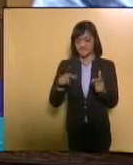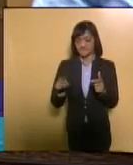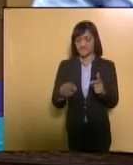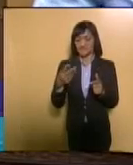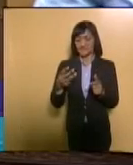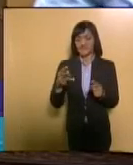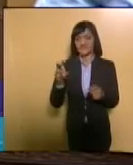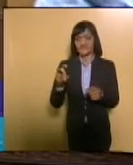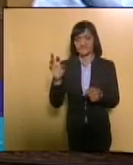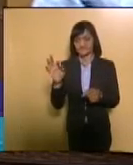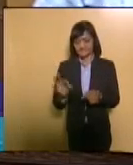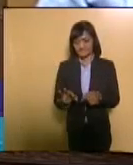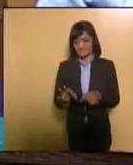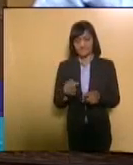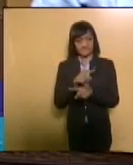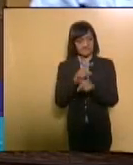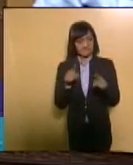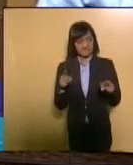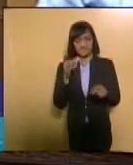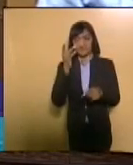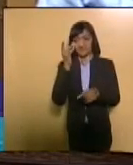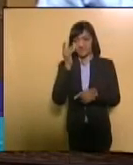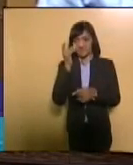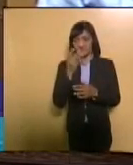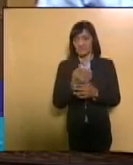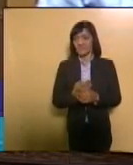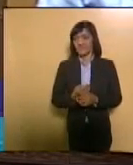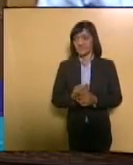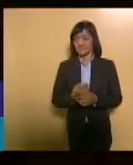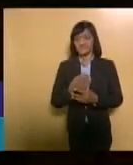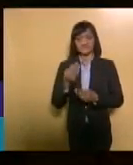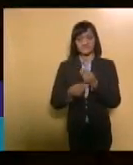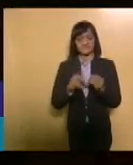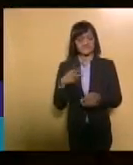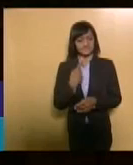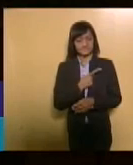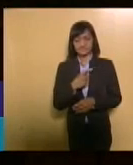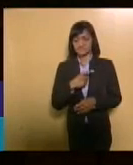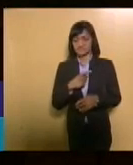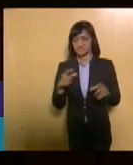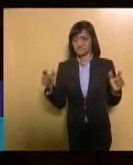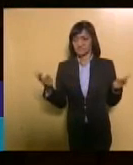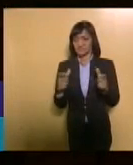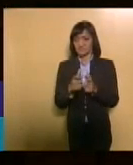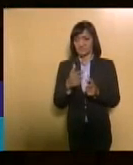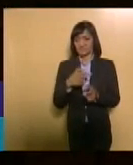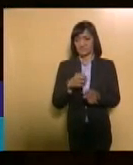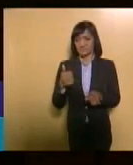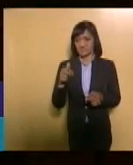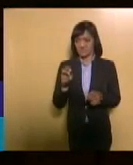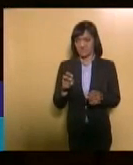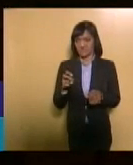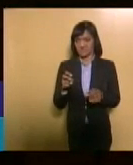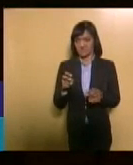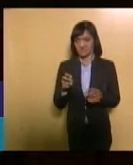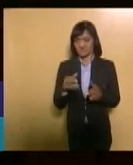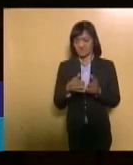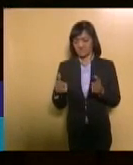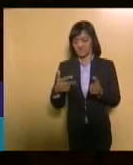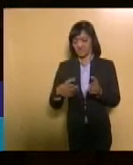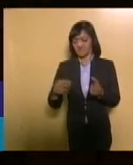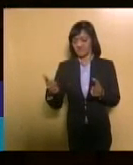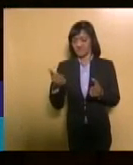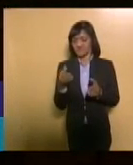17,35 aí vocês vão ver aqui que em números absolutos nós tivemos uma diminuição de 2015 a 2016